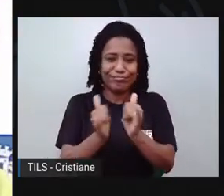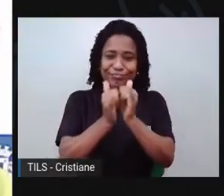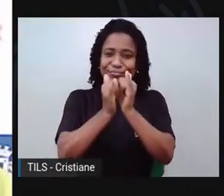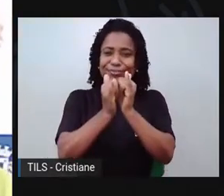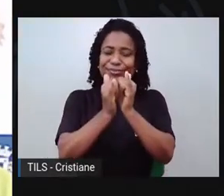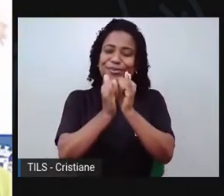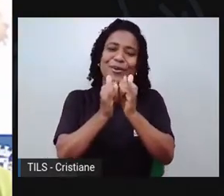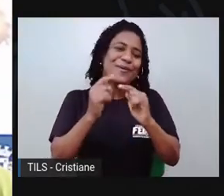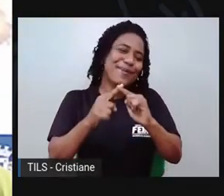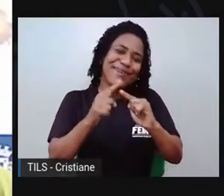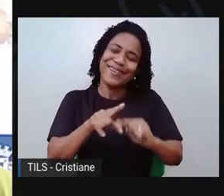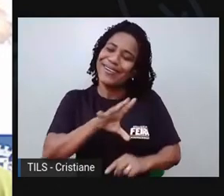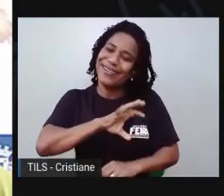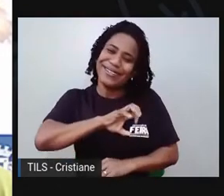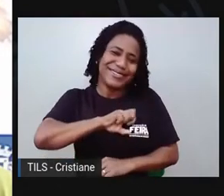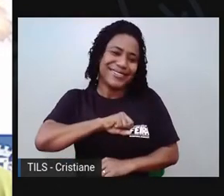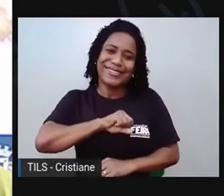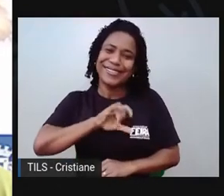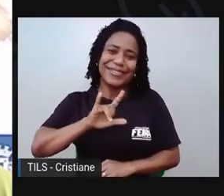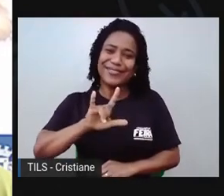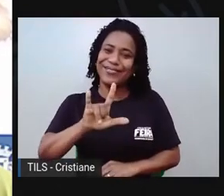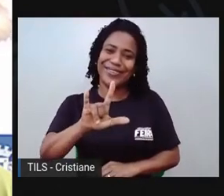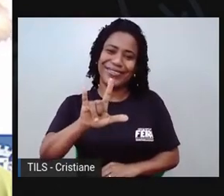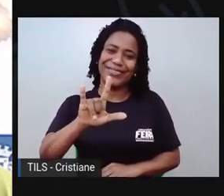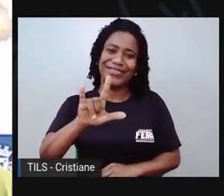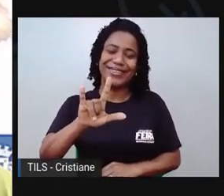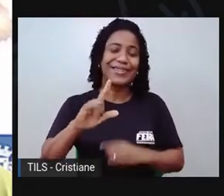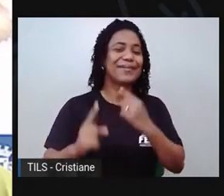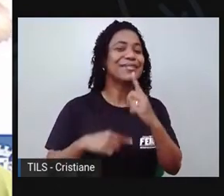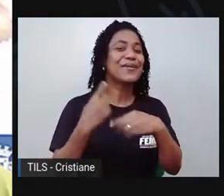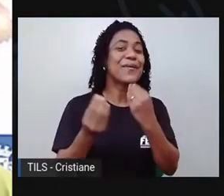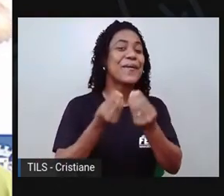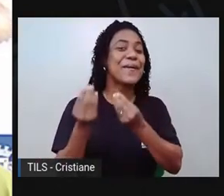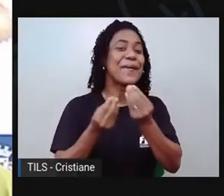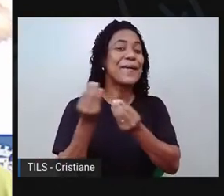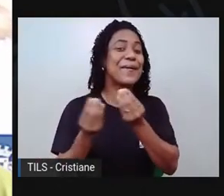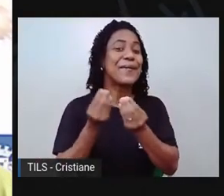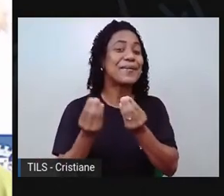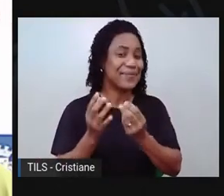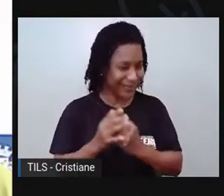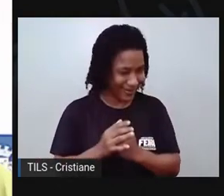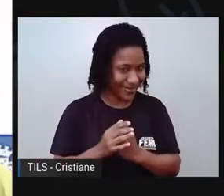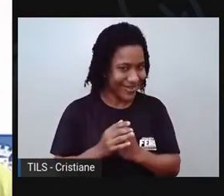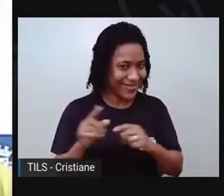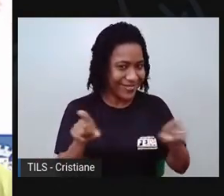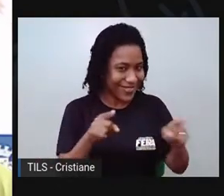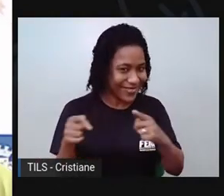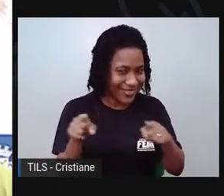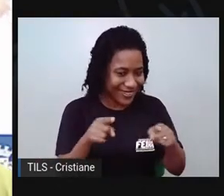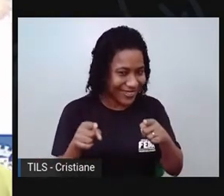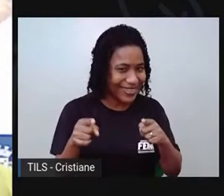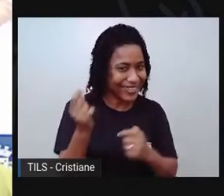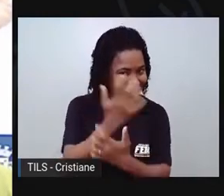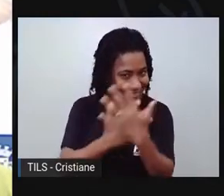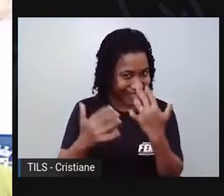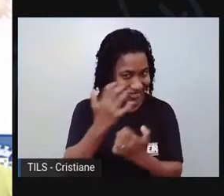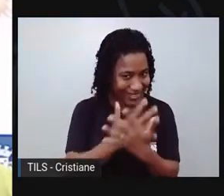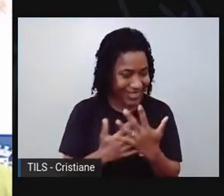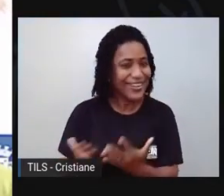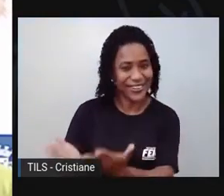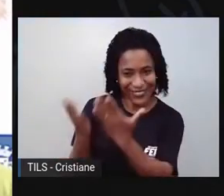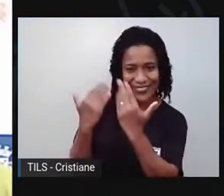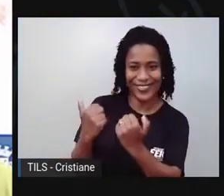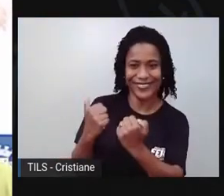sabe? E aí, como será que termina essa música? Vamos cantar? Vamos! Vamos